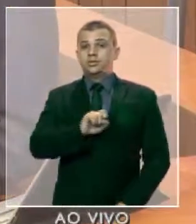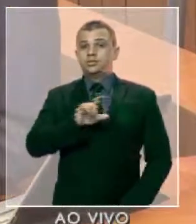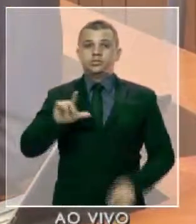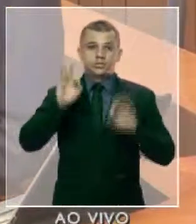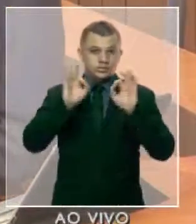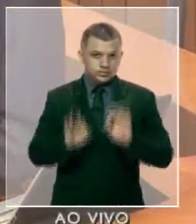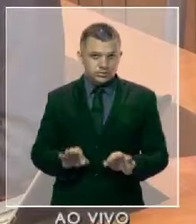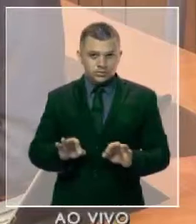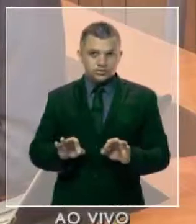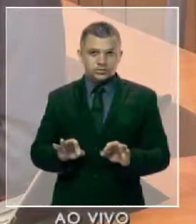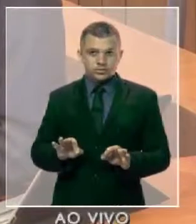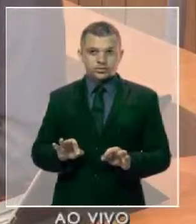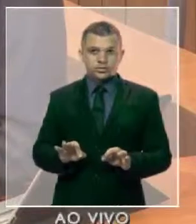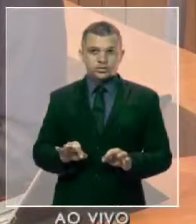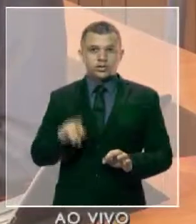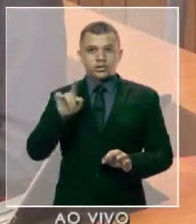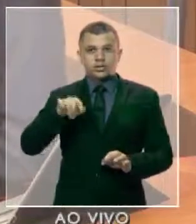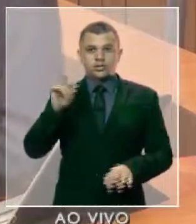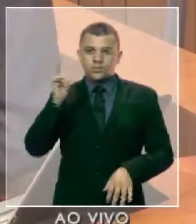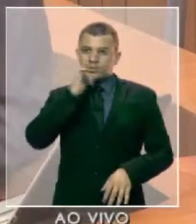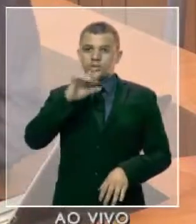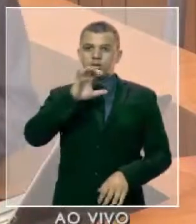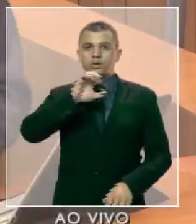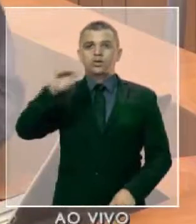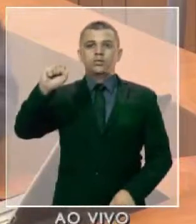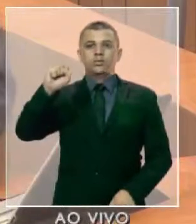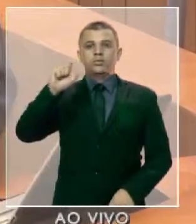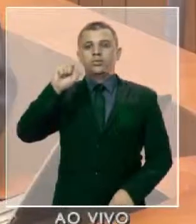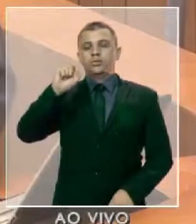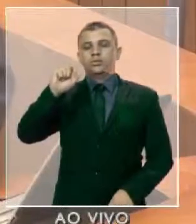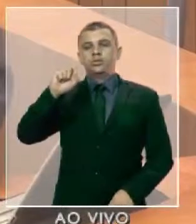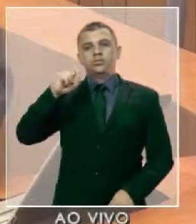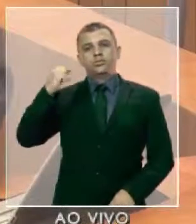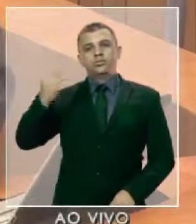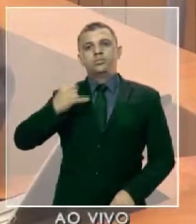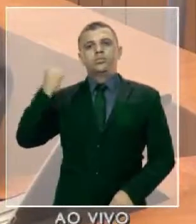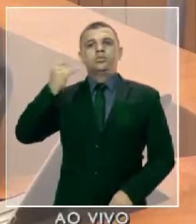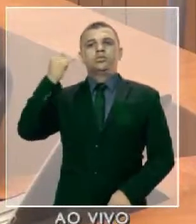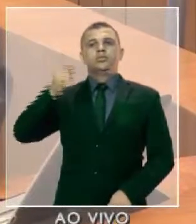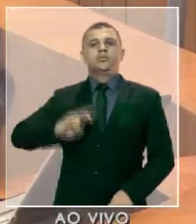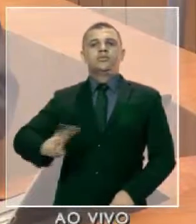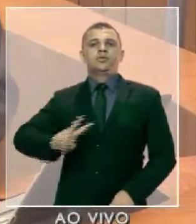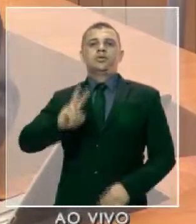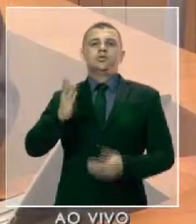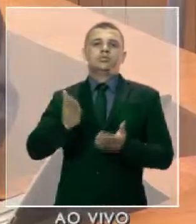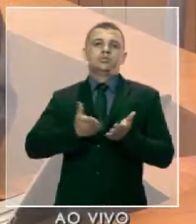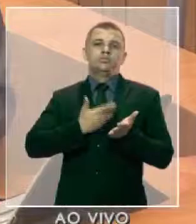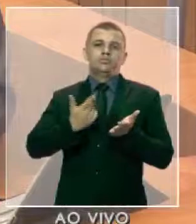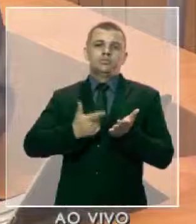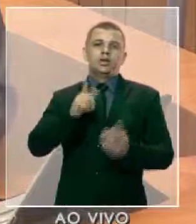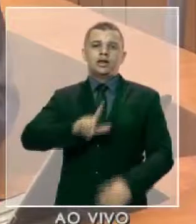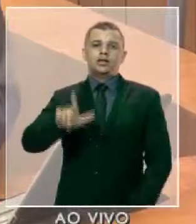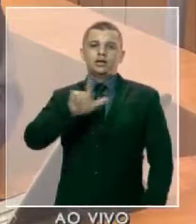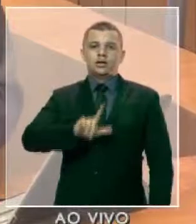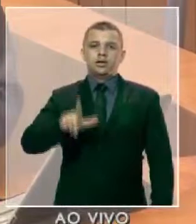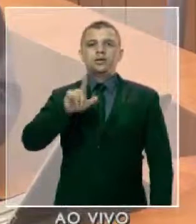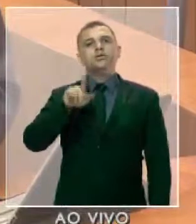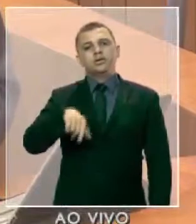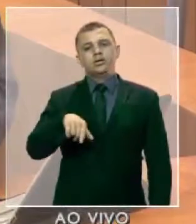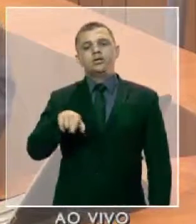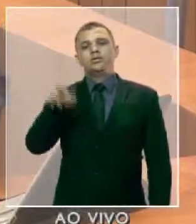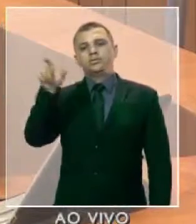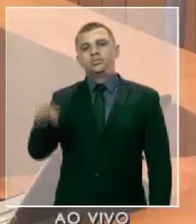certamente, ganha, conquista, mas esse grande valor literário que é realmente este